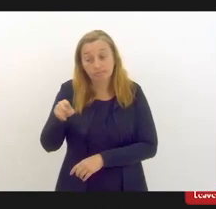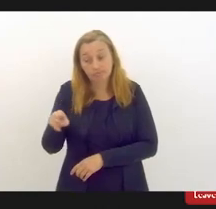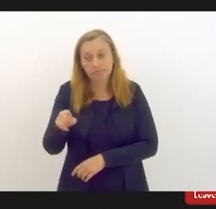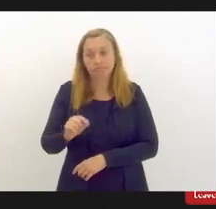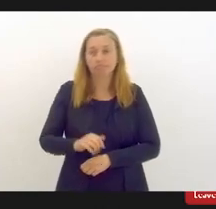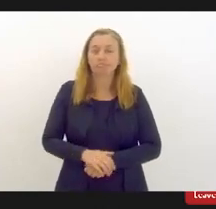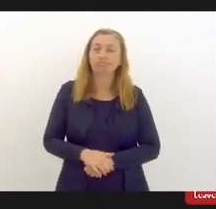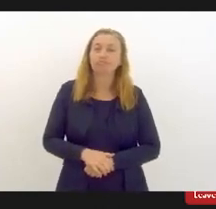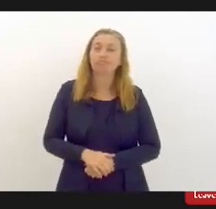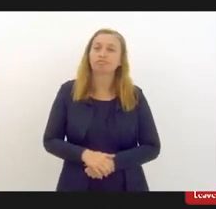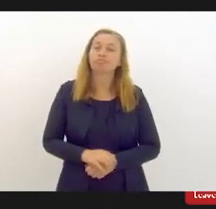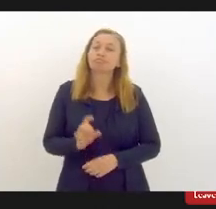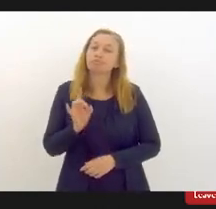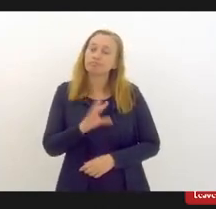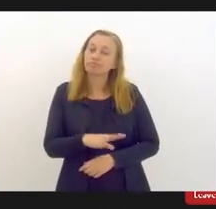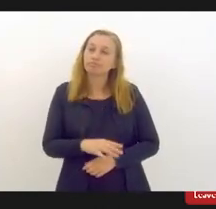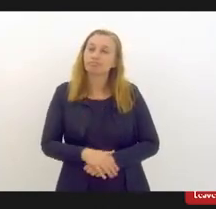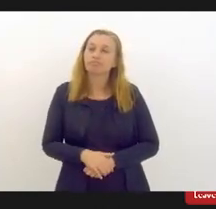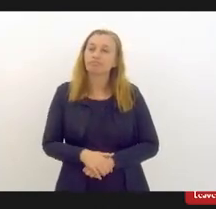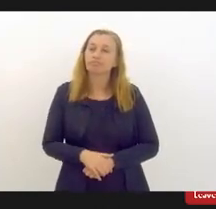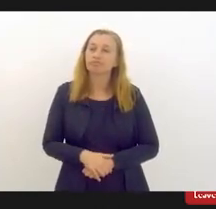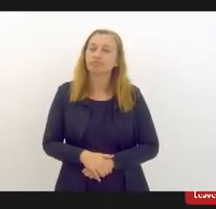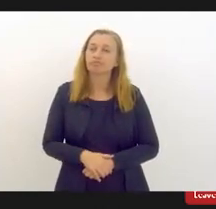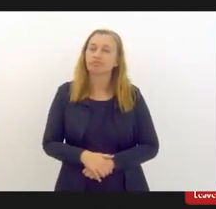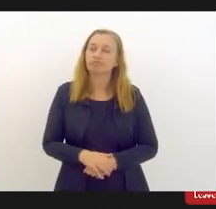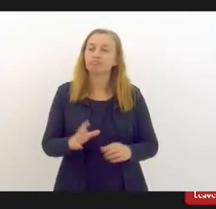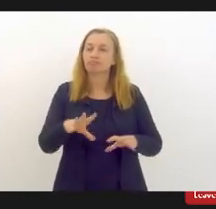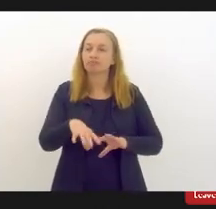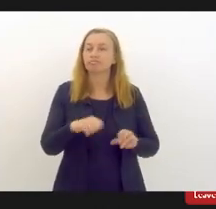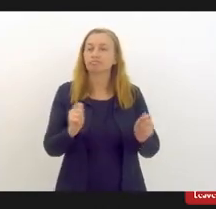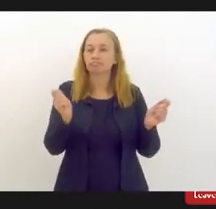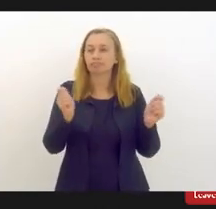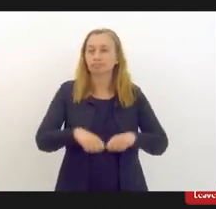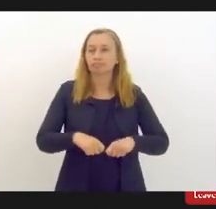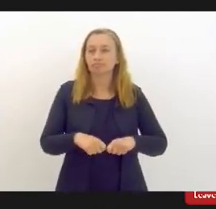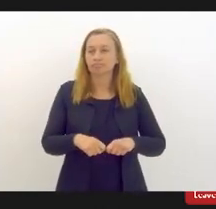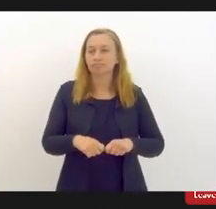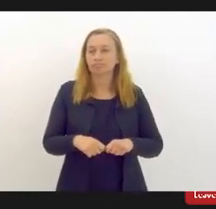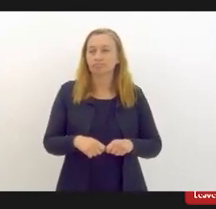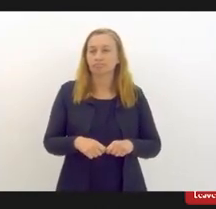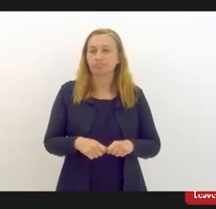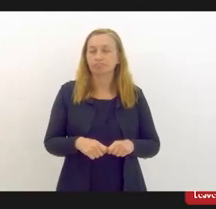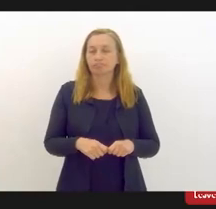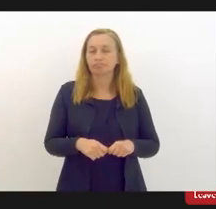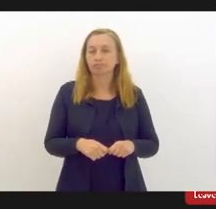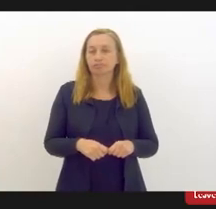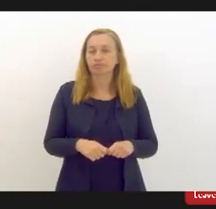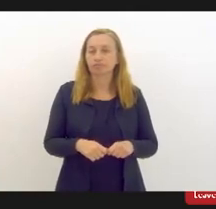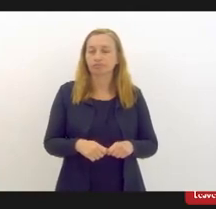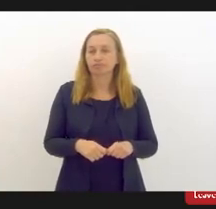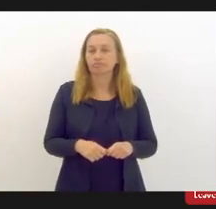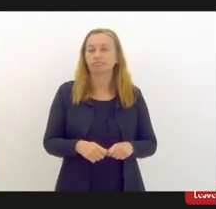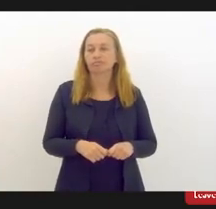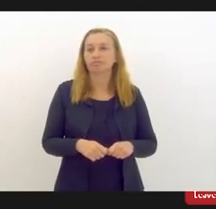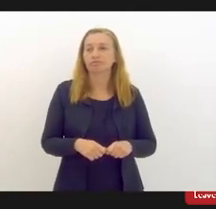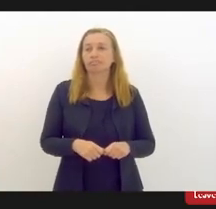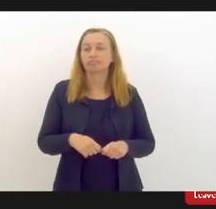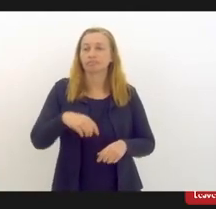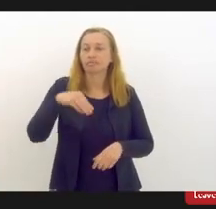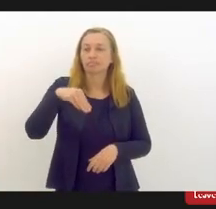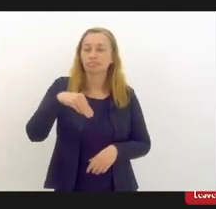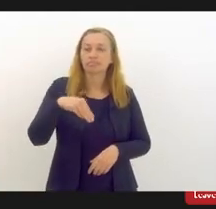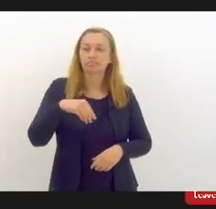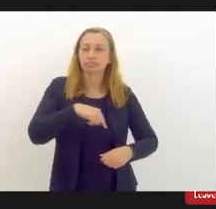né? E aí, por último, a questão da capacitação das manipuladoras. Sabemos que as manipuladoras